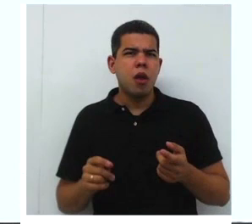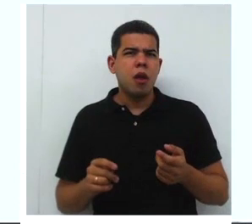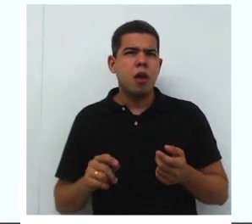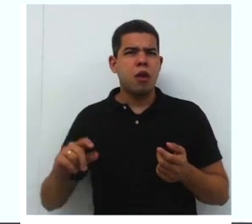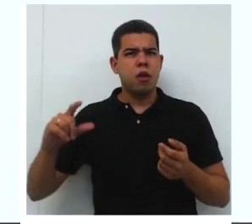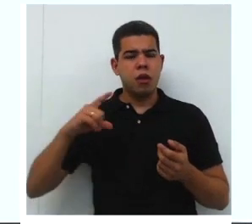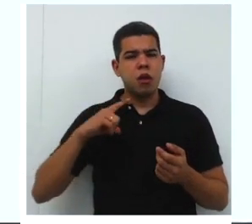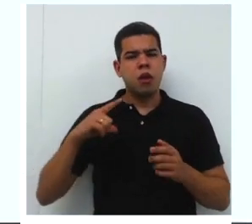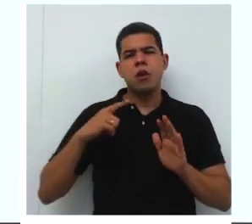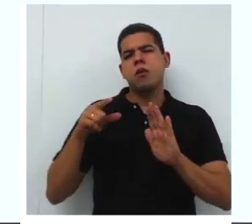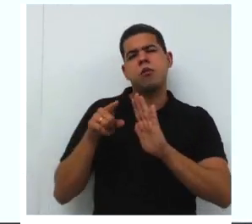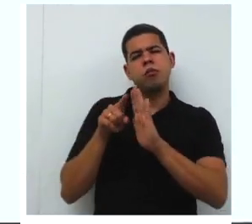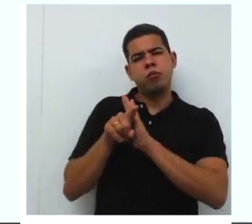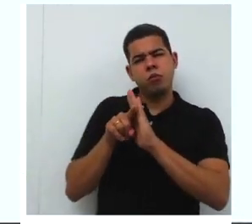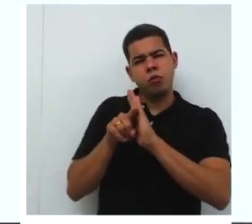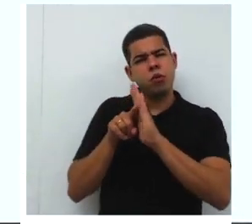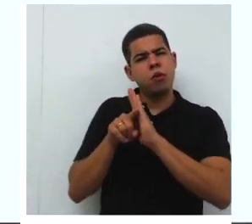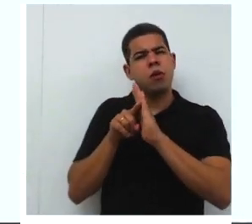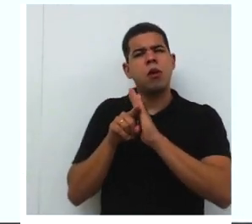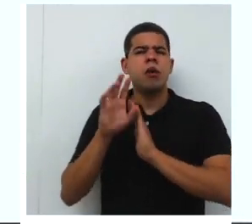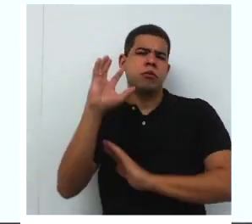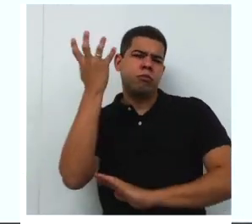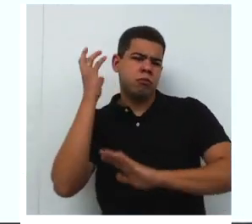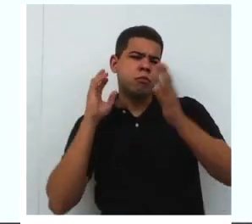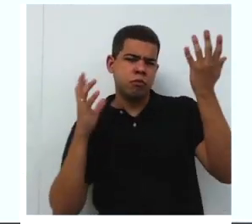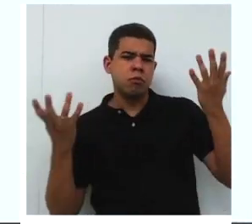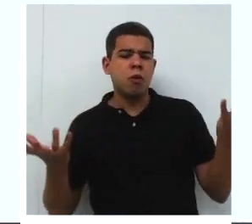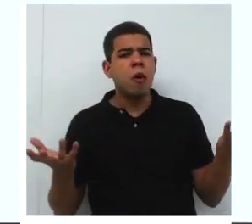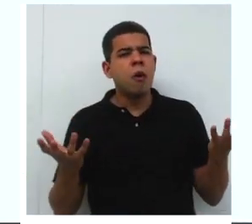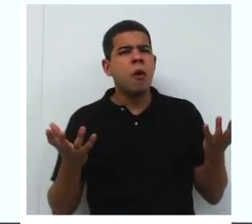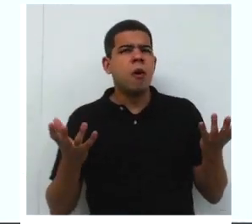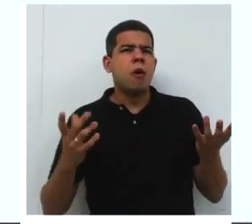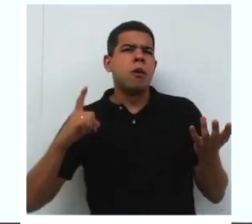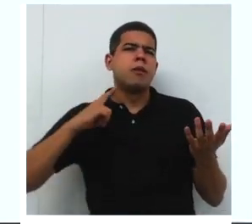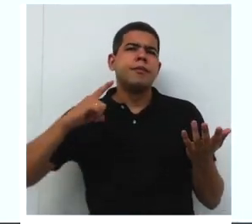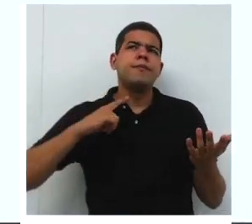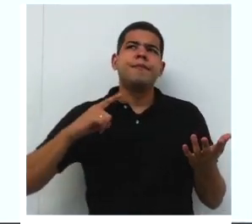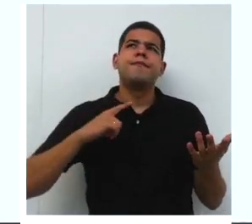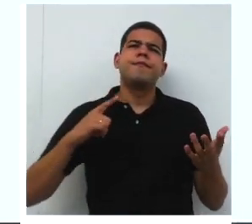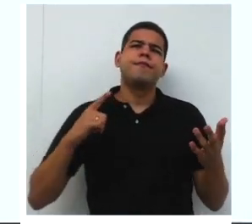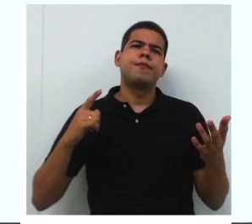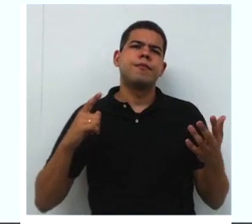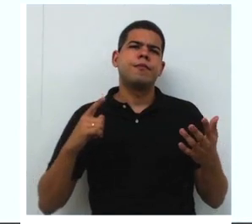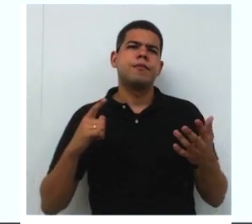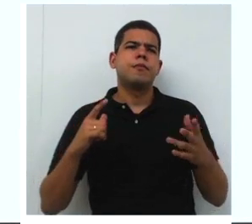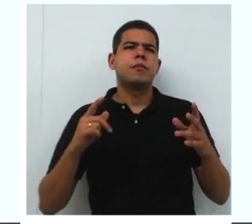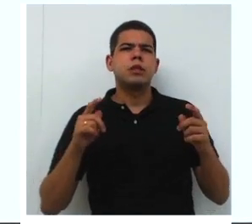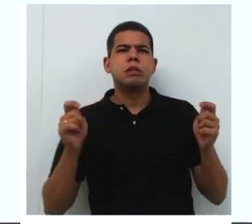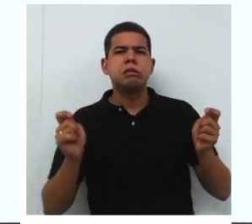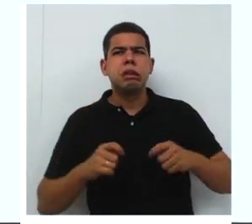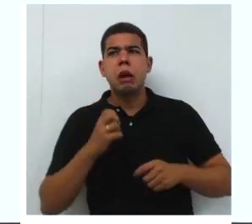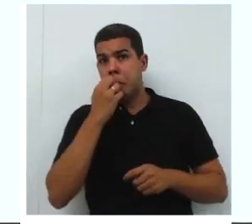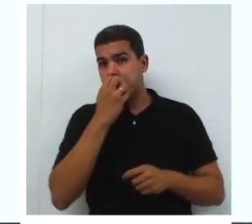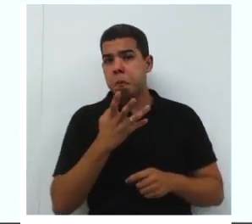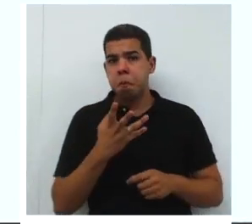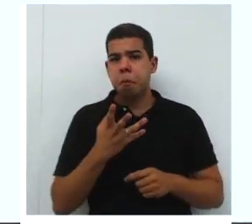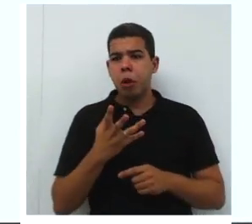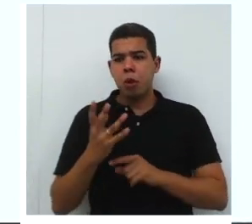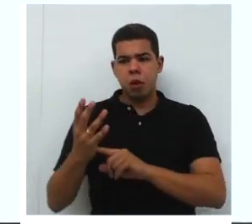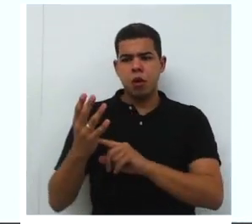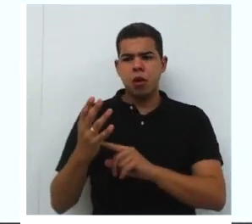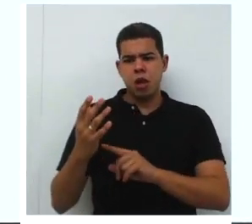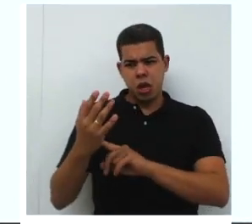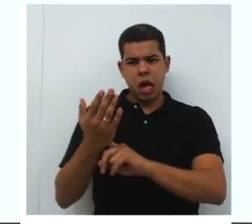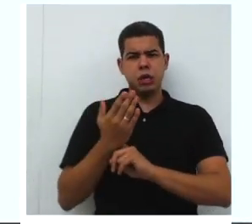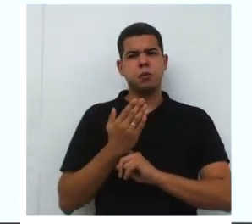através de uma análise de situação, você vai ver se vale a pena fazer isso, quais são as